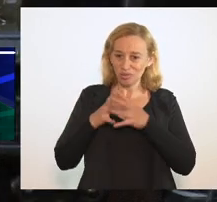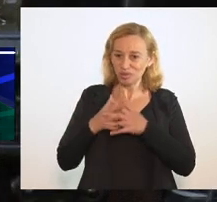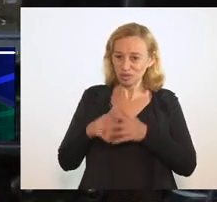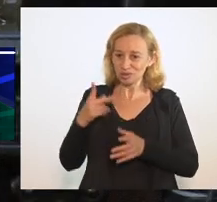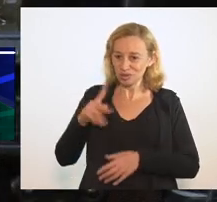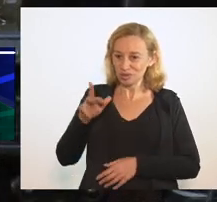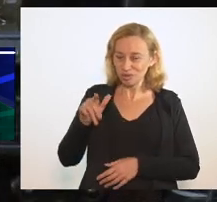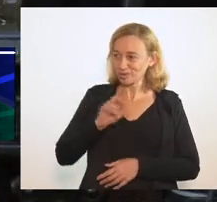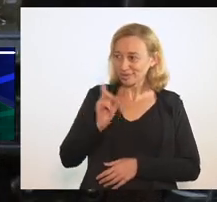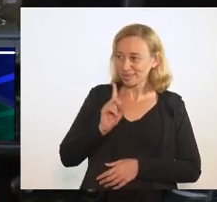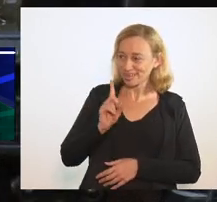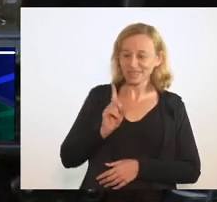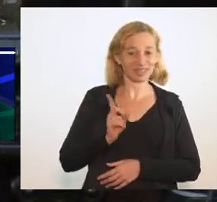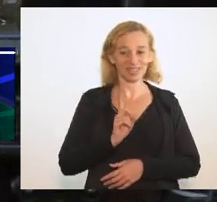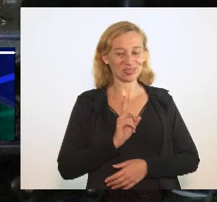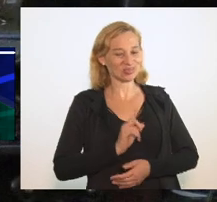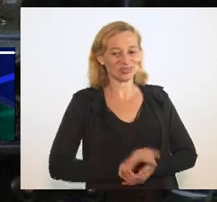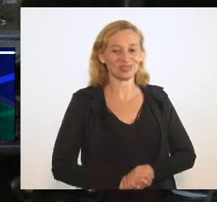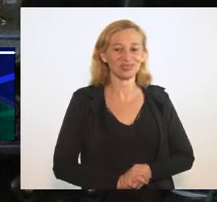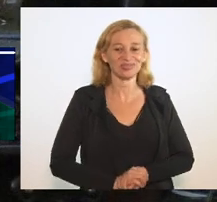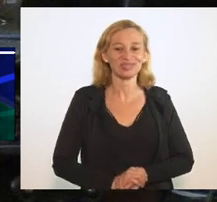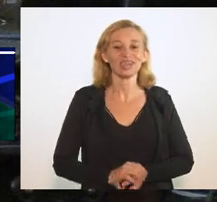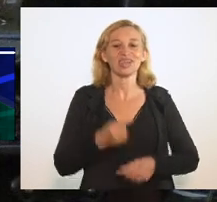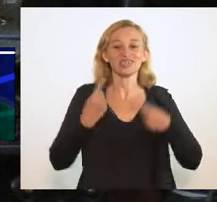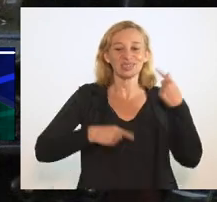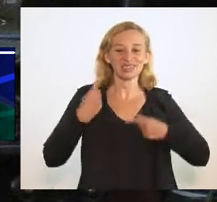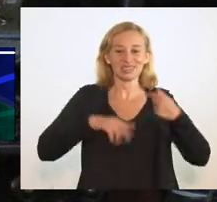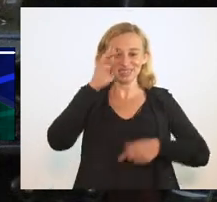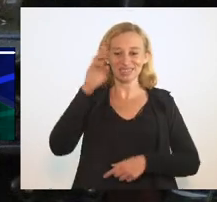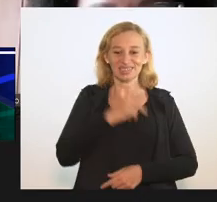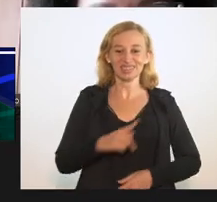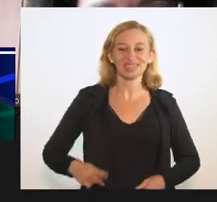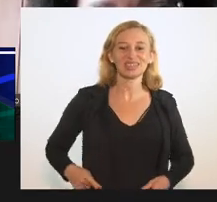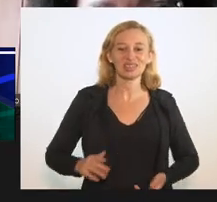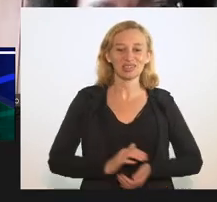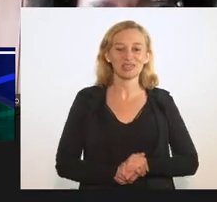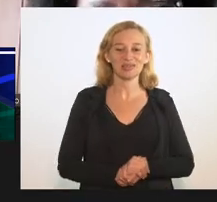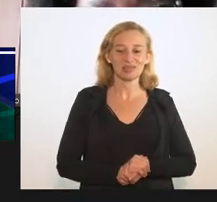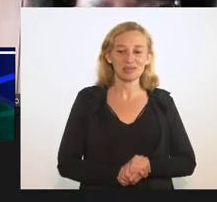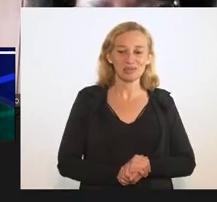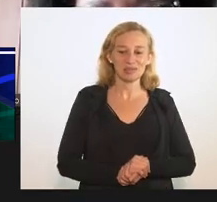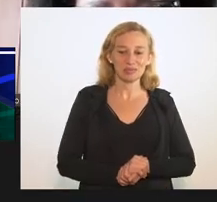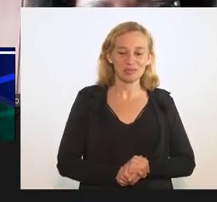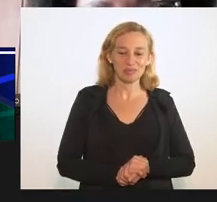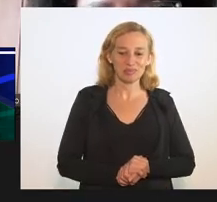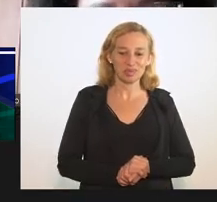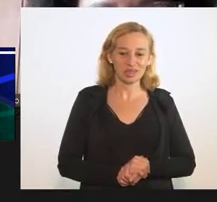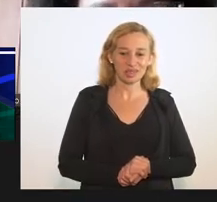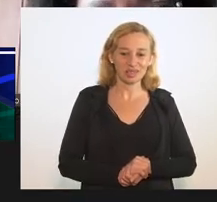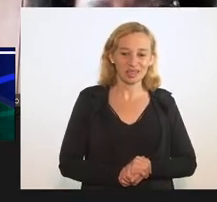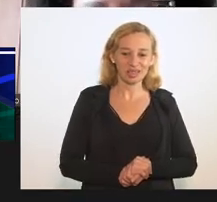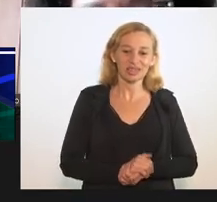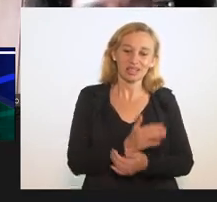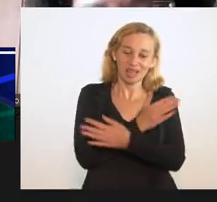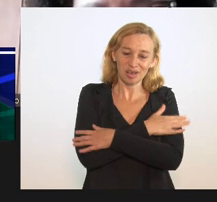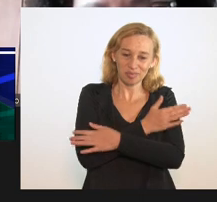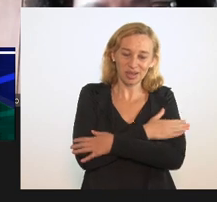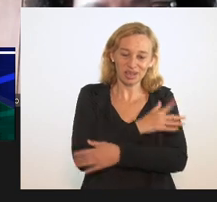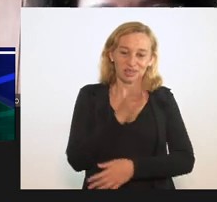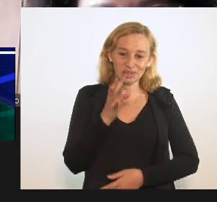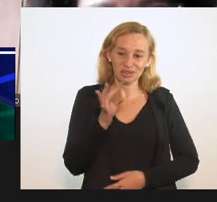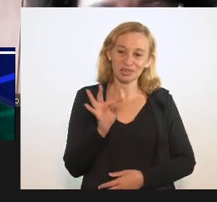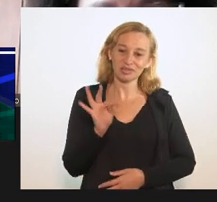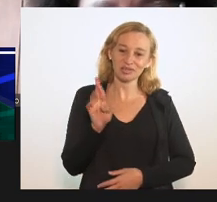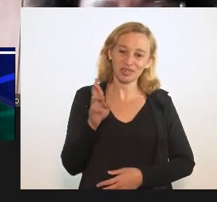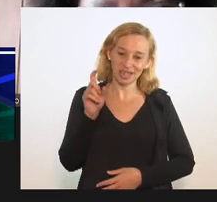Nunca foi presidido na CCJ pelo irmão. Para discutir presidente a matéria... Mande um abraço para ele. Mande um abraço para o Fred. Okay.